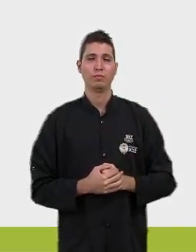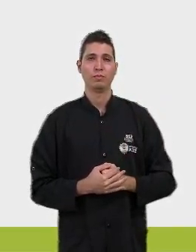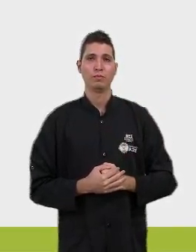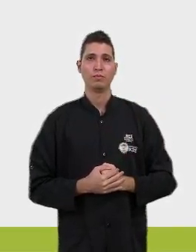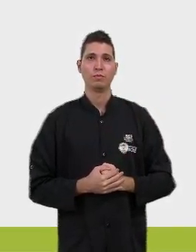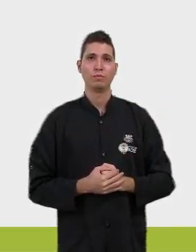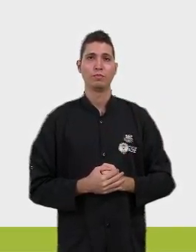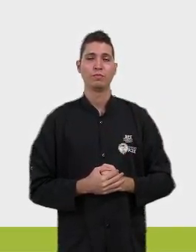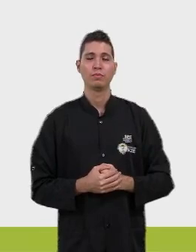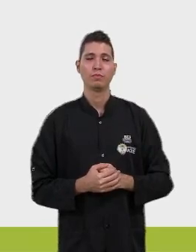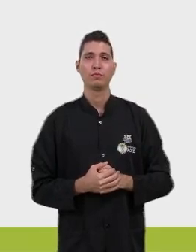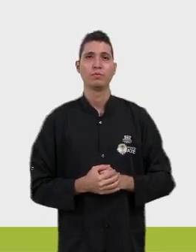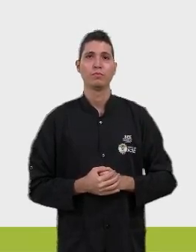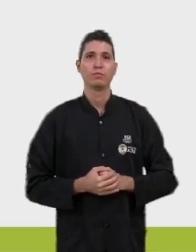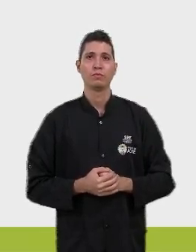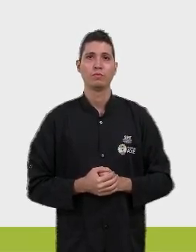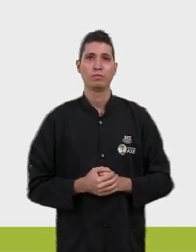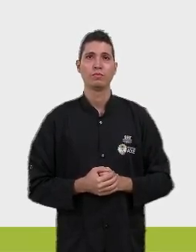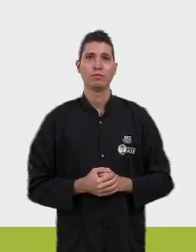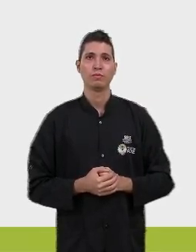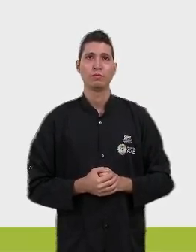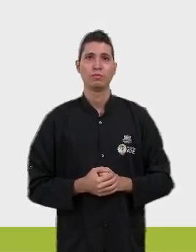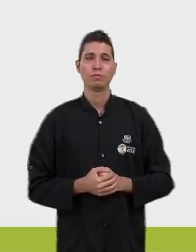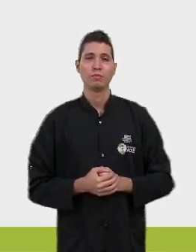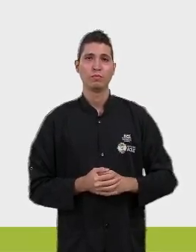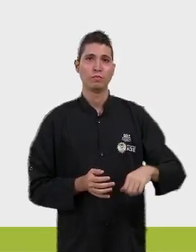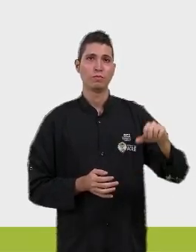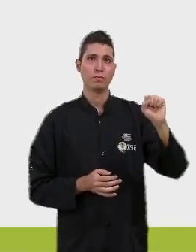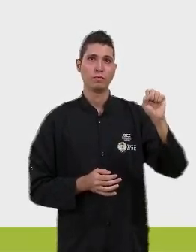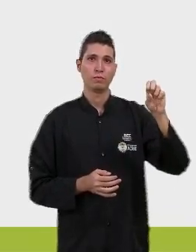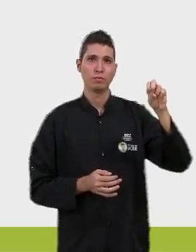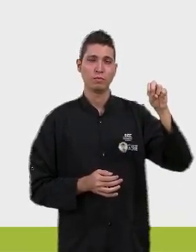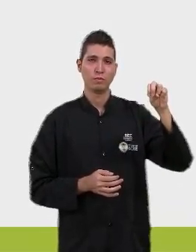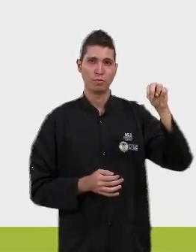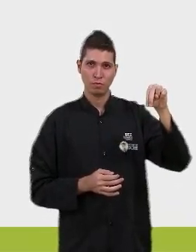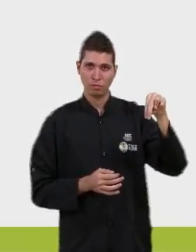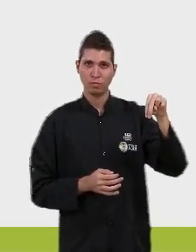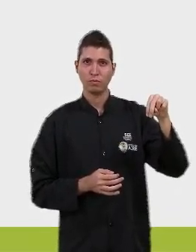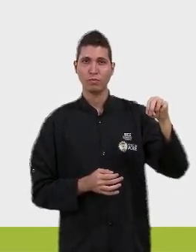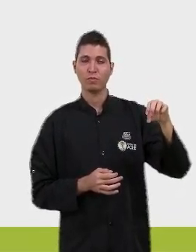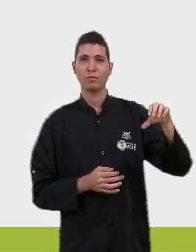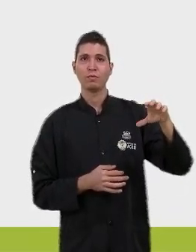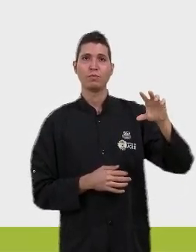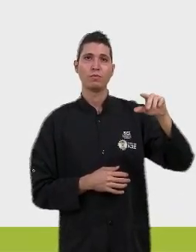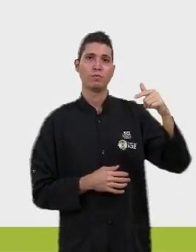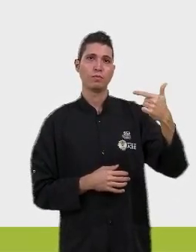O seno de 2π menos T